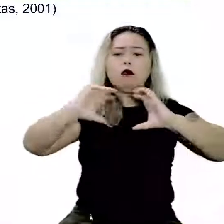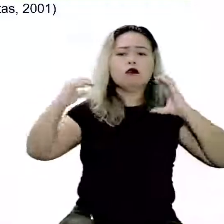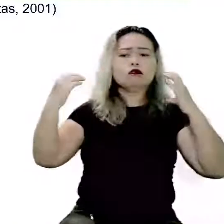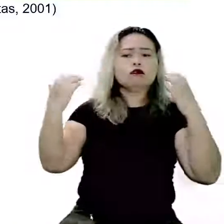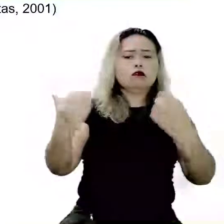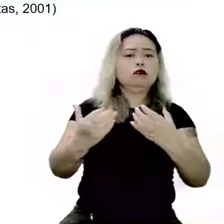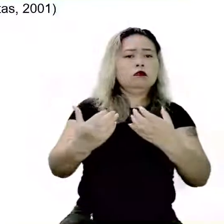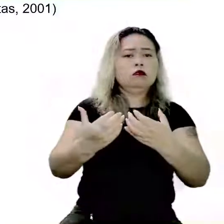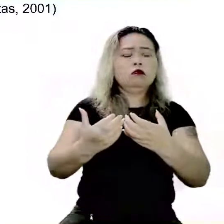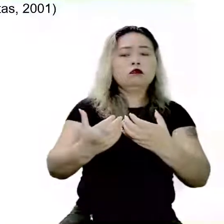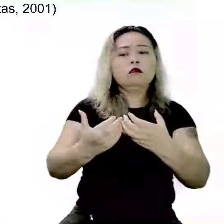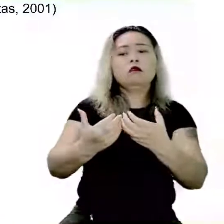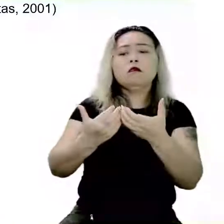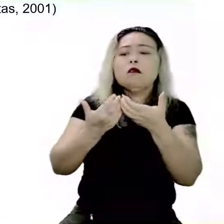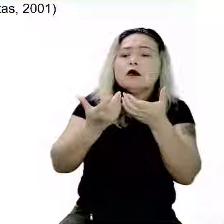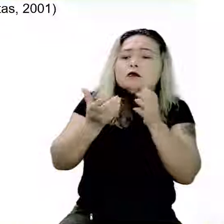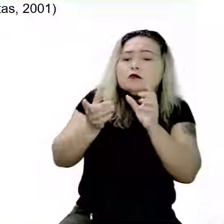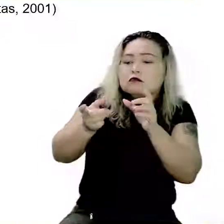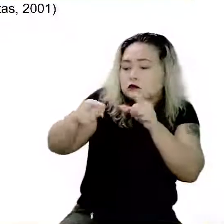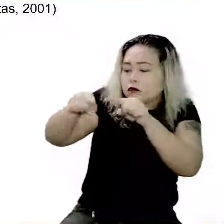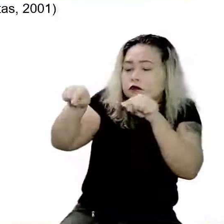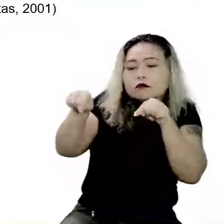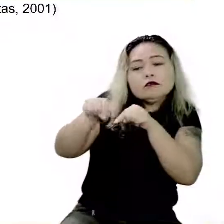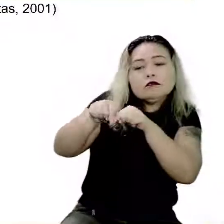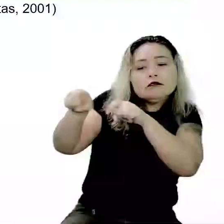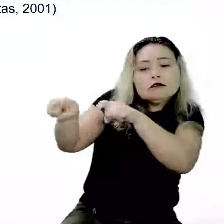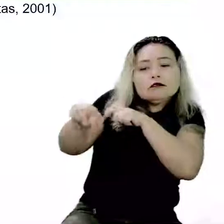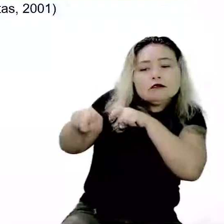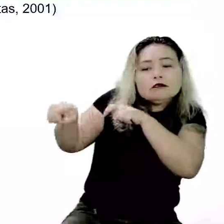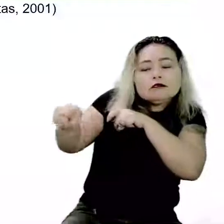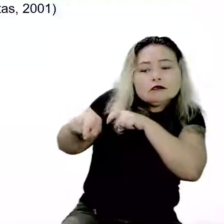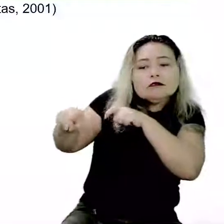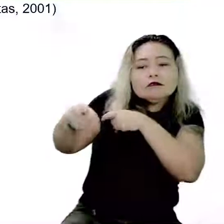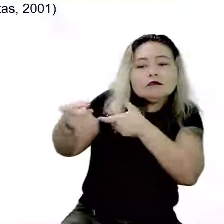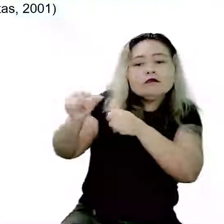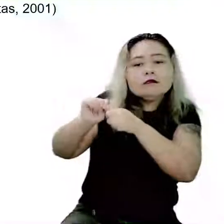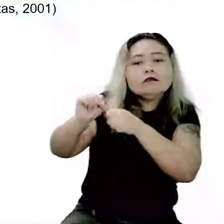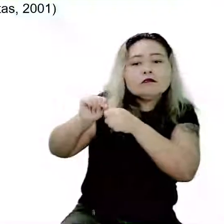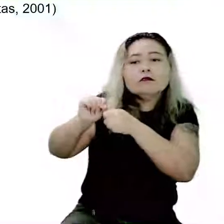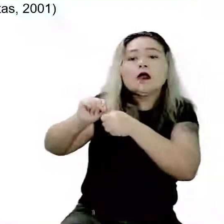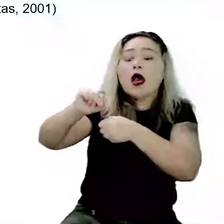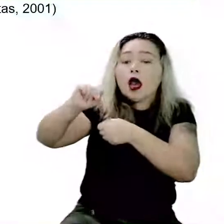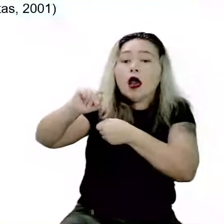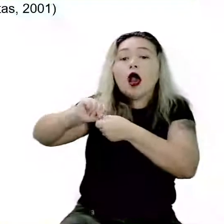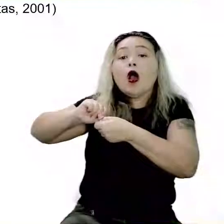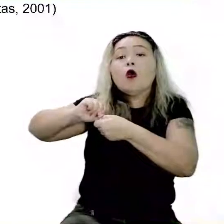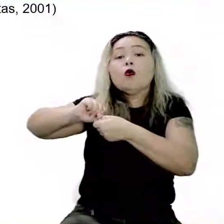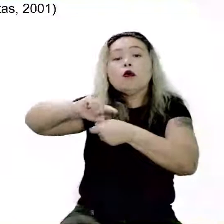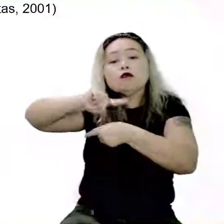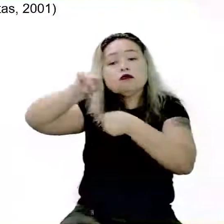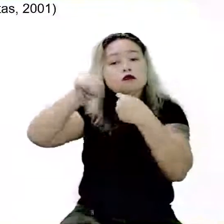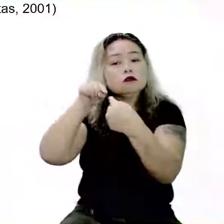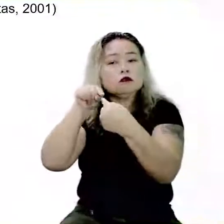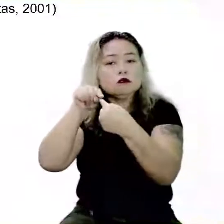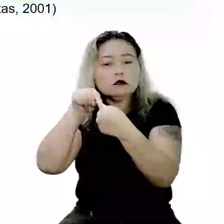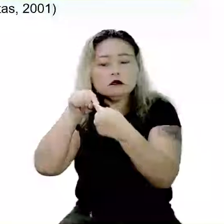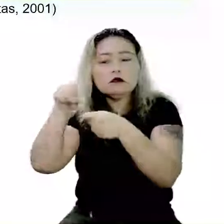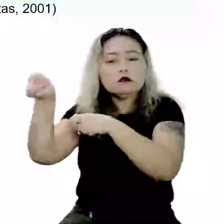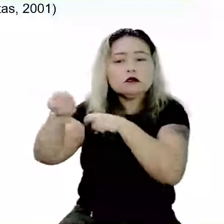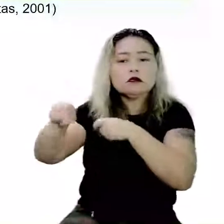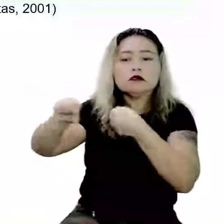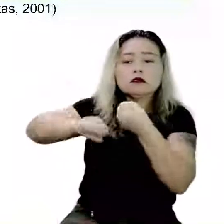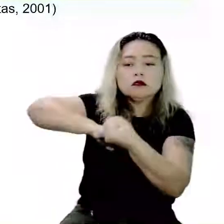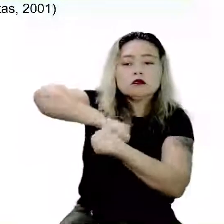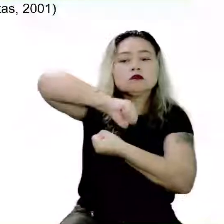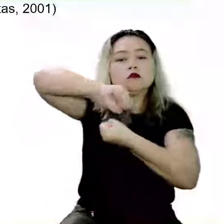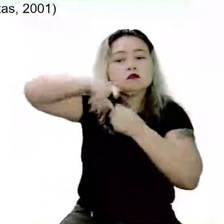de pequenos agricultores, embasada na agricultura autossustentada, com atendimento básico nas áreas de